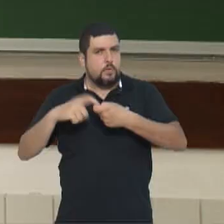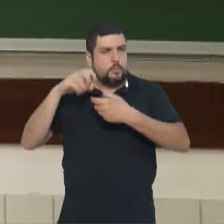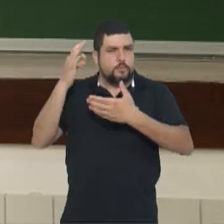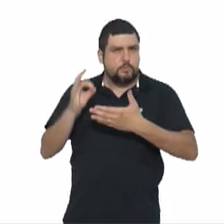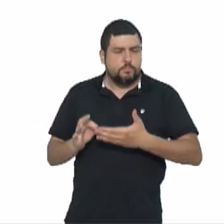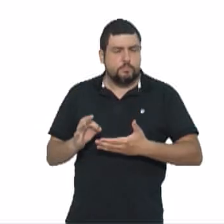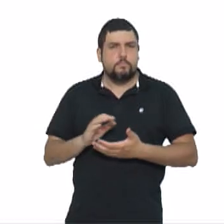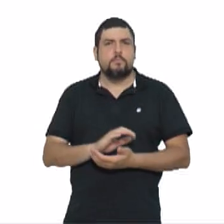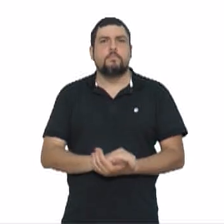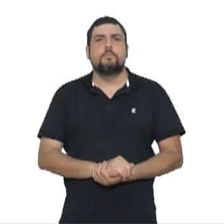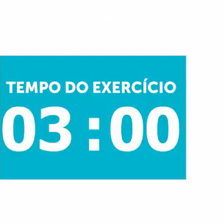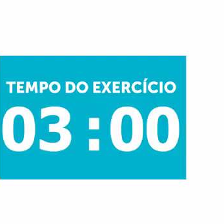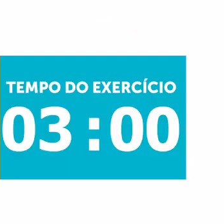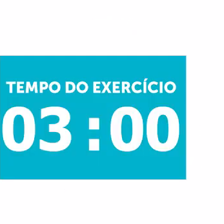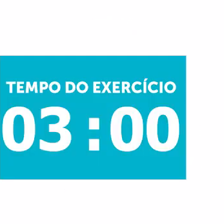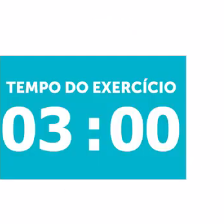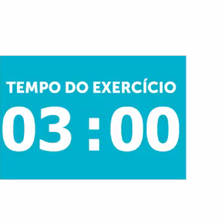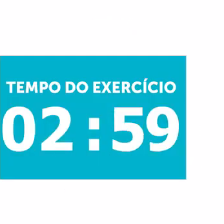aula.